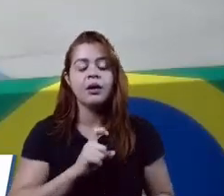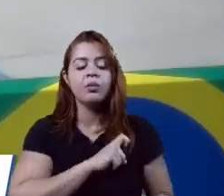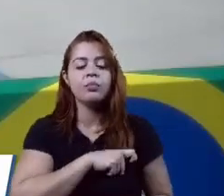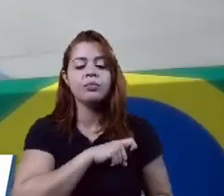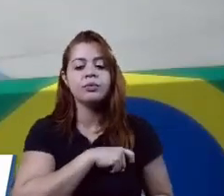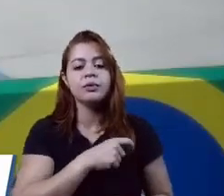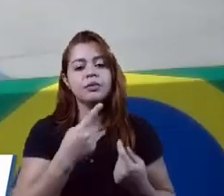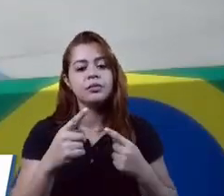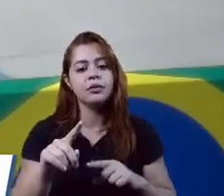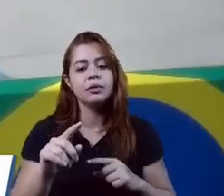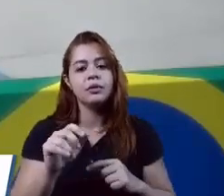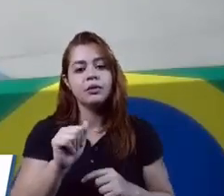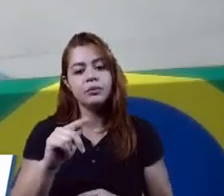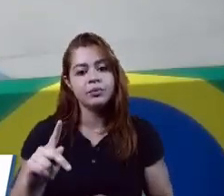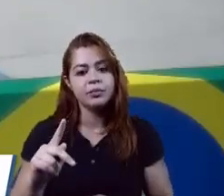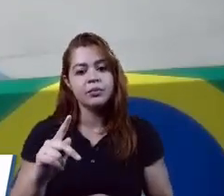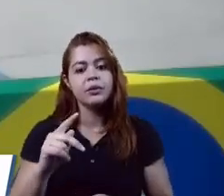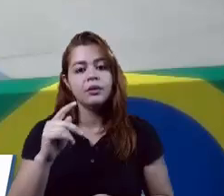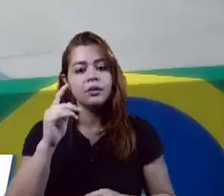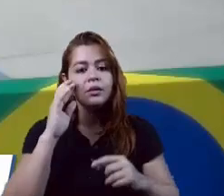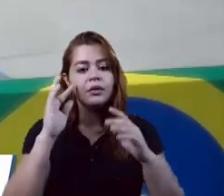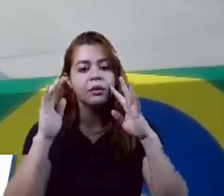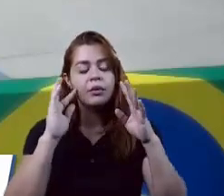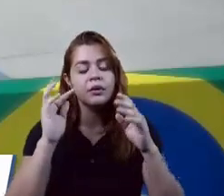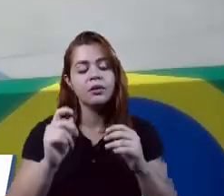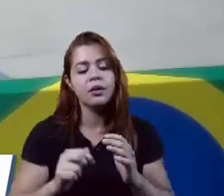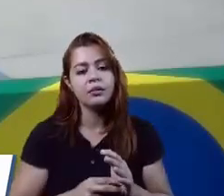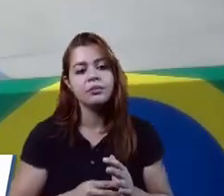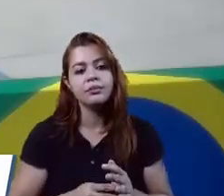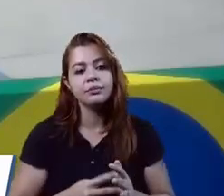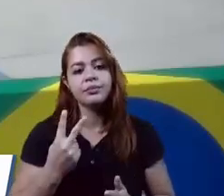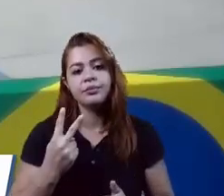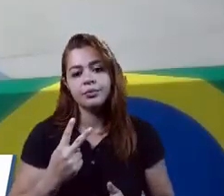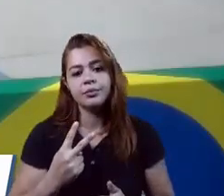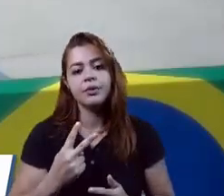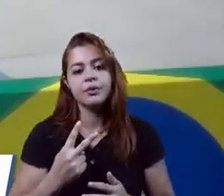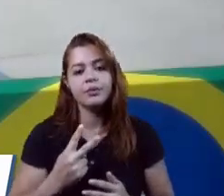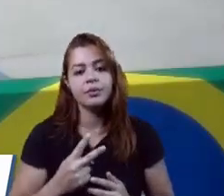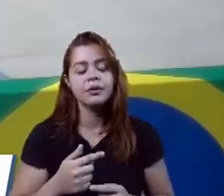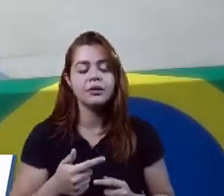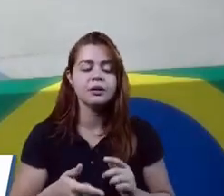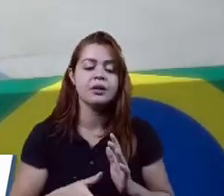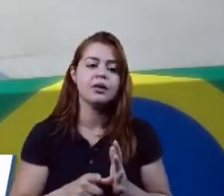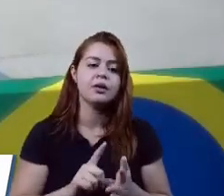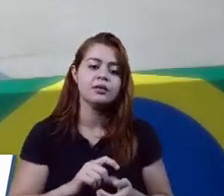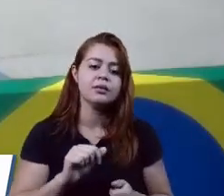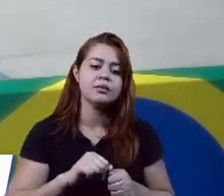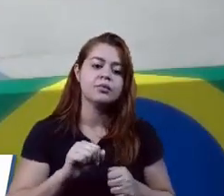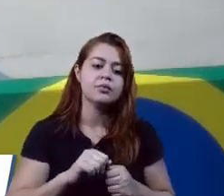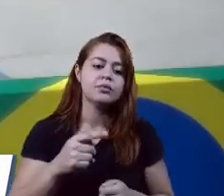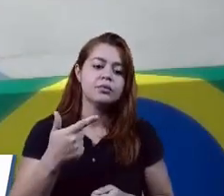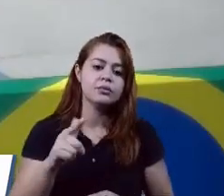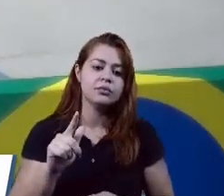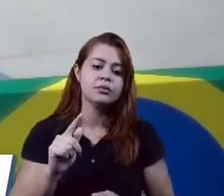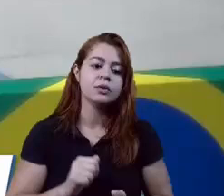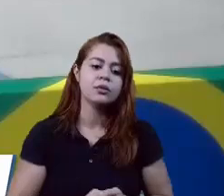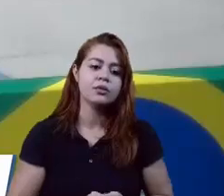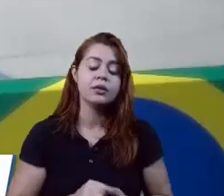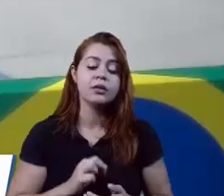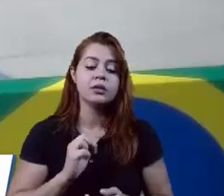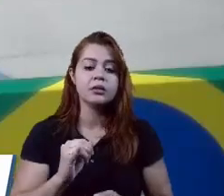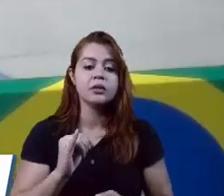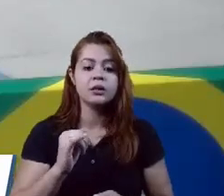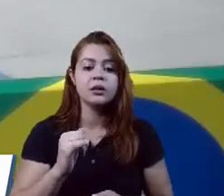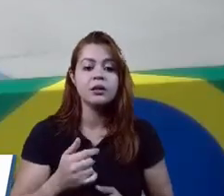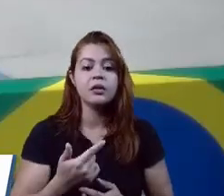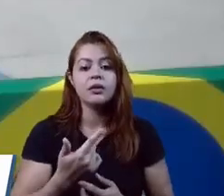2 vezes antes de fazer novamente. Porque imagina se agora, se eles tivessem 24 horas já para responder e já